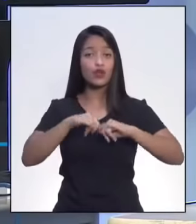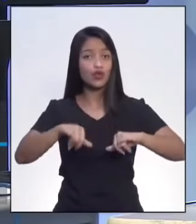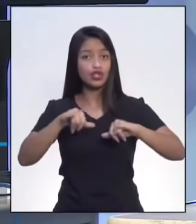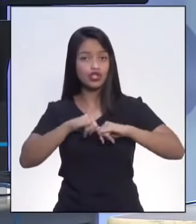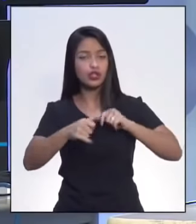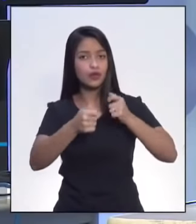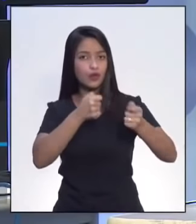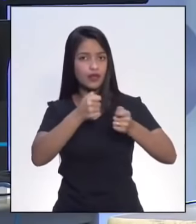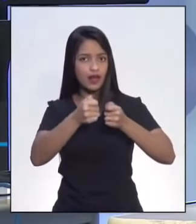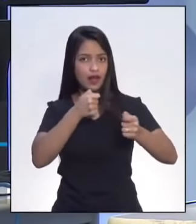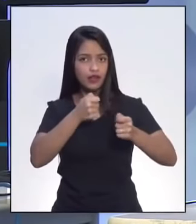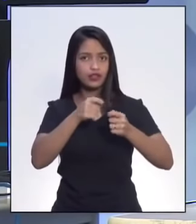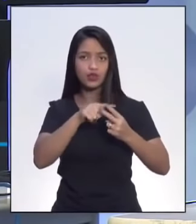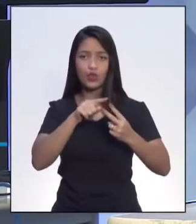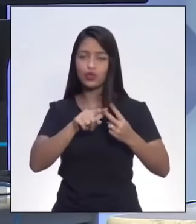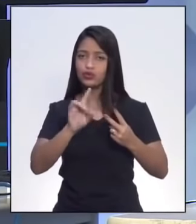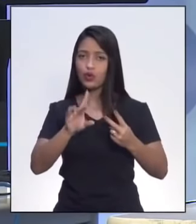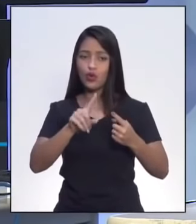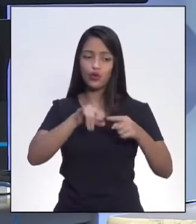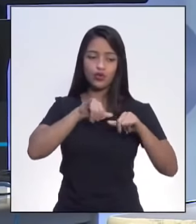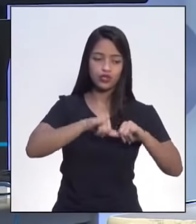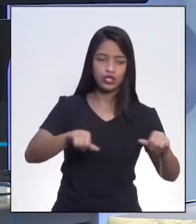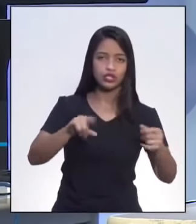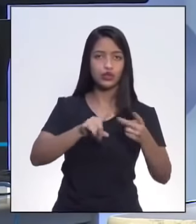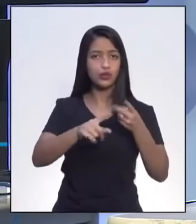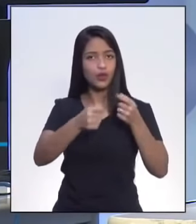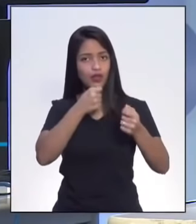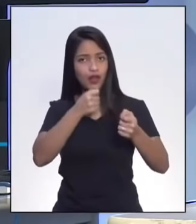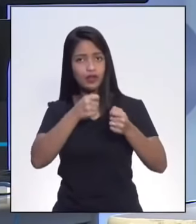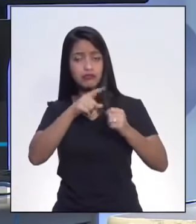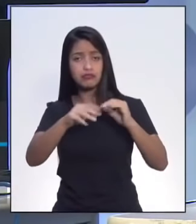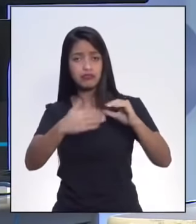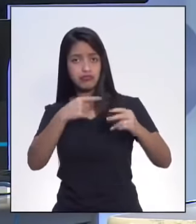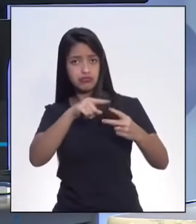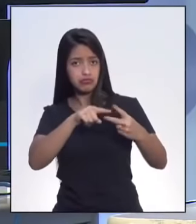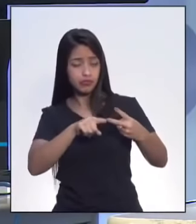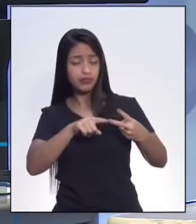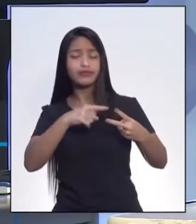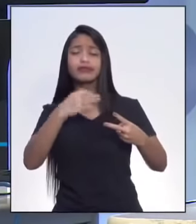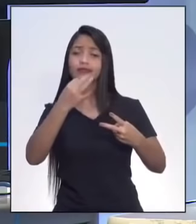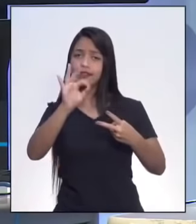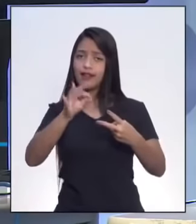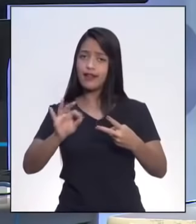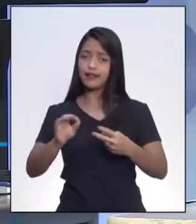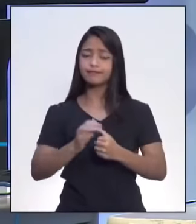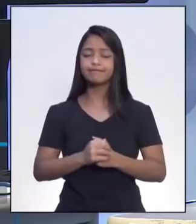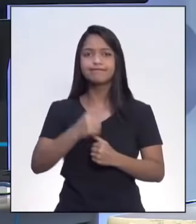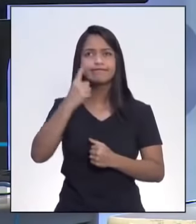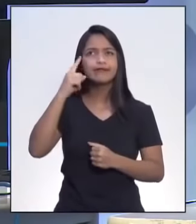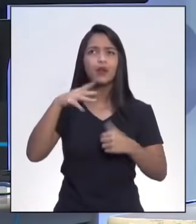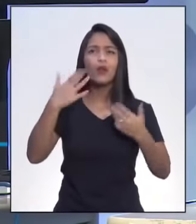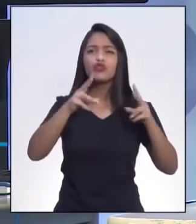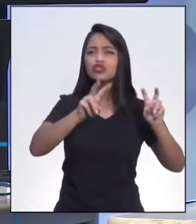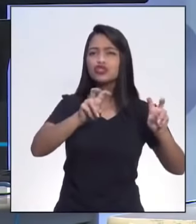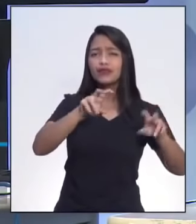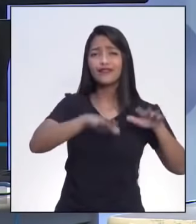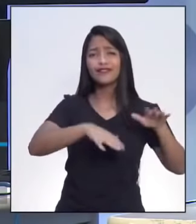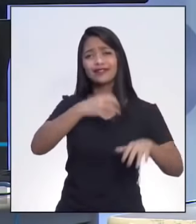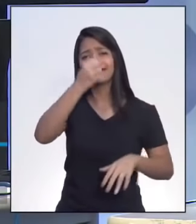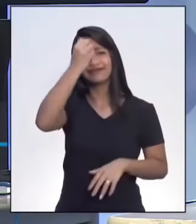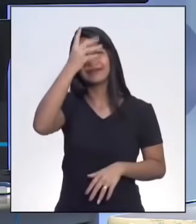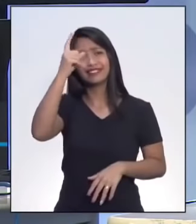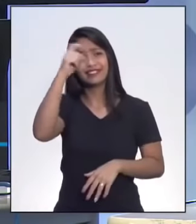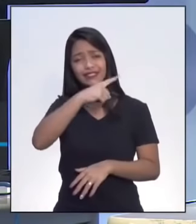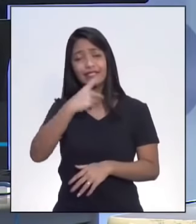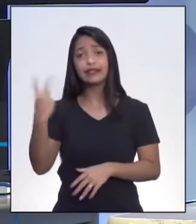na reportagem. Então, quem colocou que era notícia e reportagem acertou. Lembrar o título, às vezes, é um pouco mais difícil, né, Andréia? Uhum. Nem a gente lembra. Mas